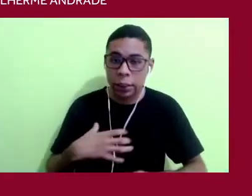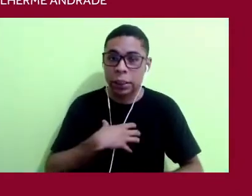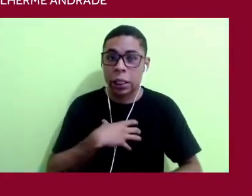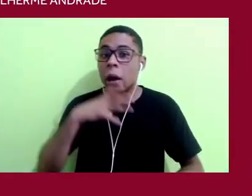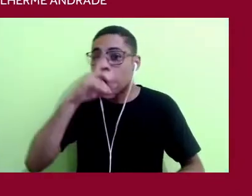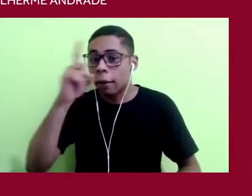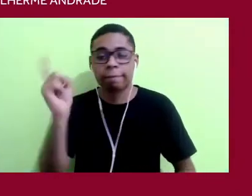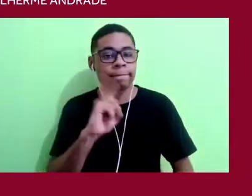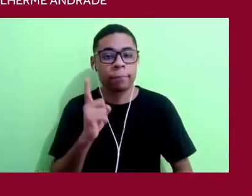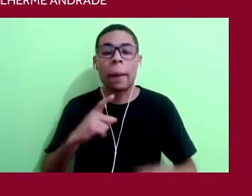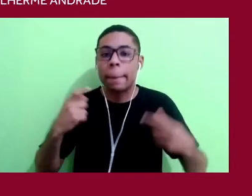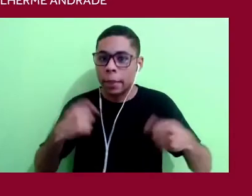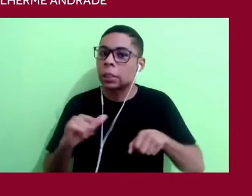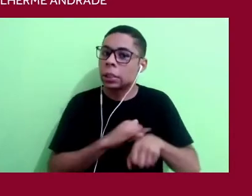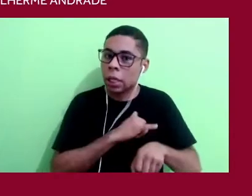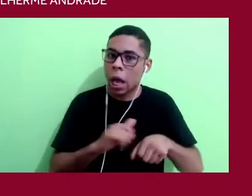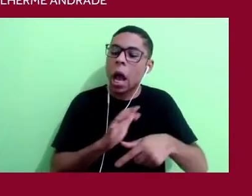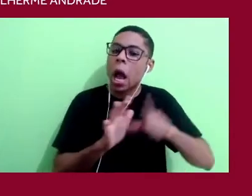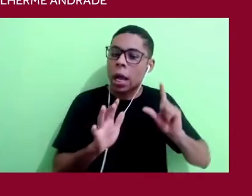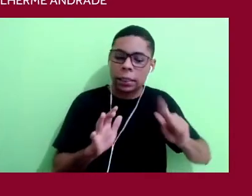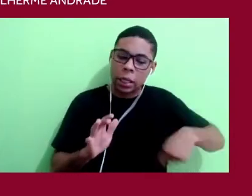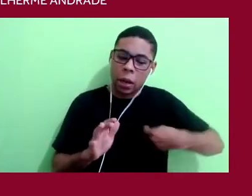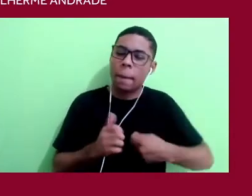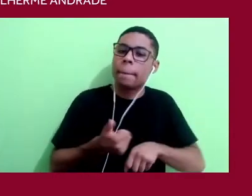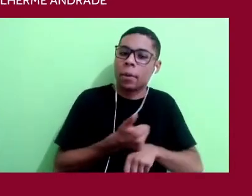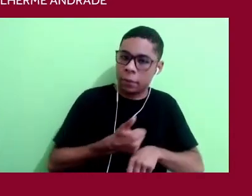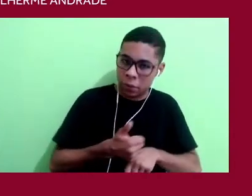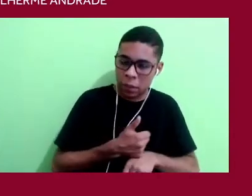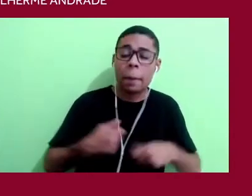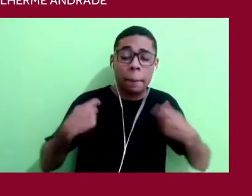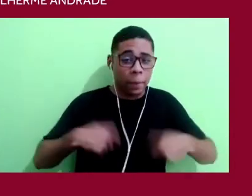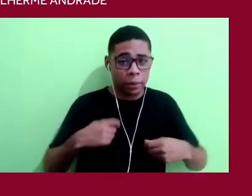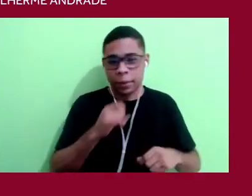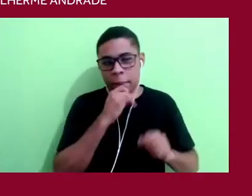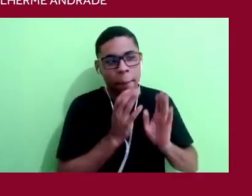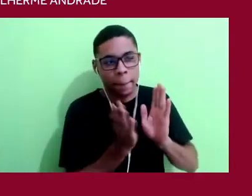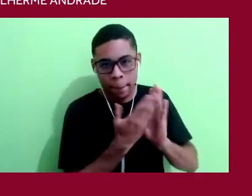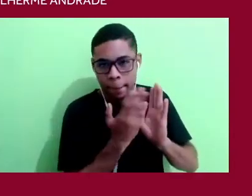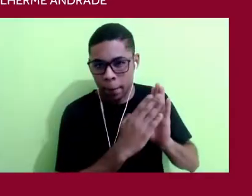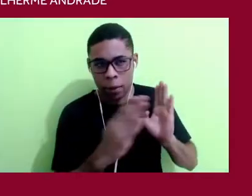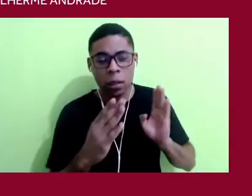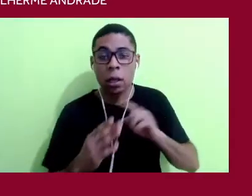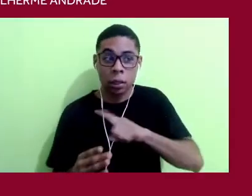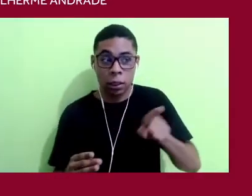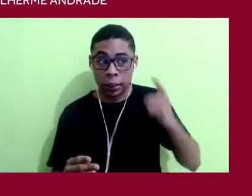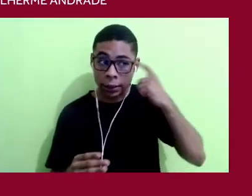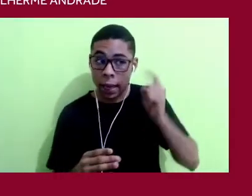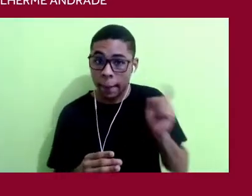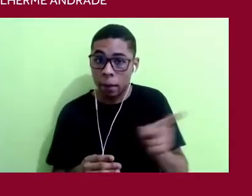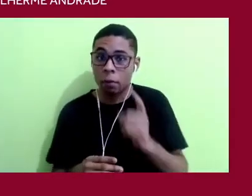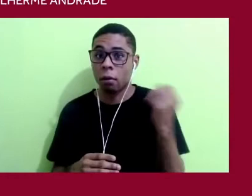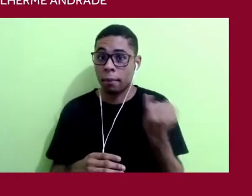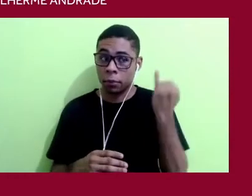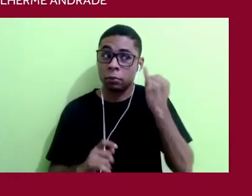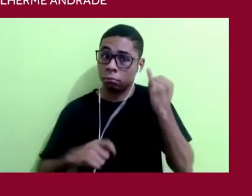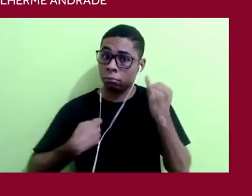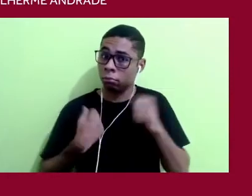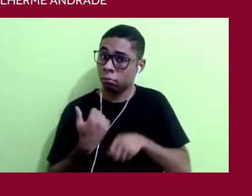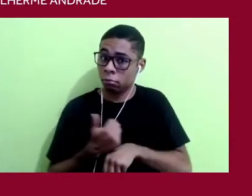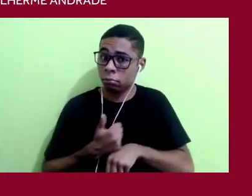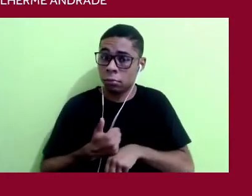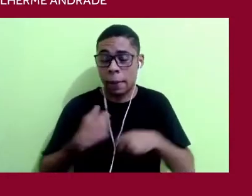da biblioteca de processamento técnico, que a gente leva de forma profissional, né? Nós temos ali o serviço